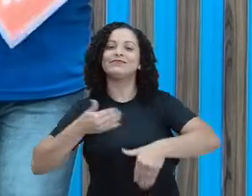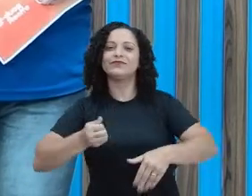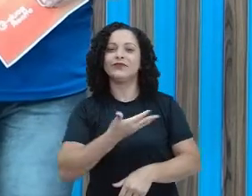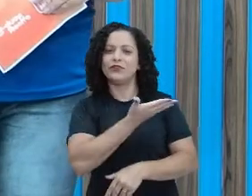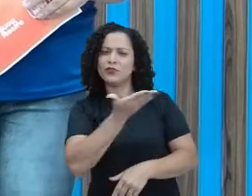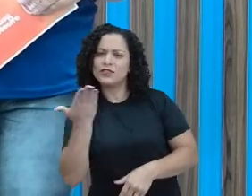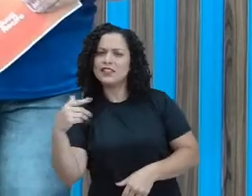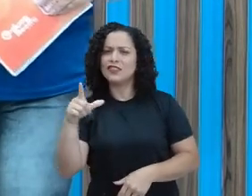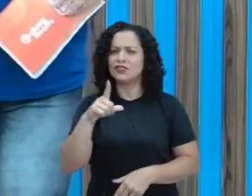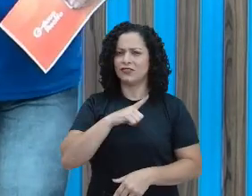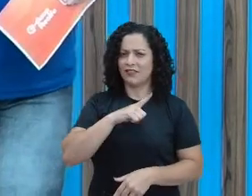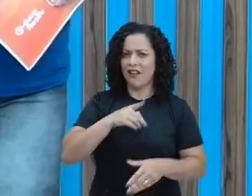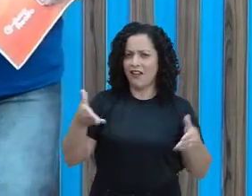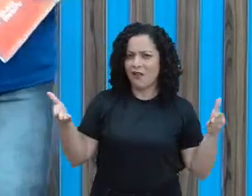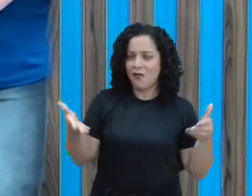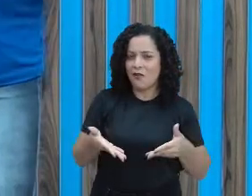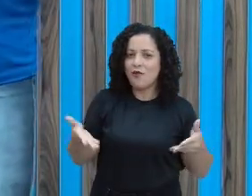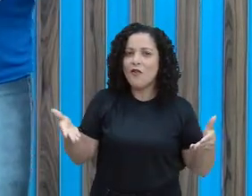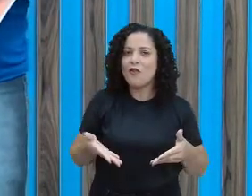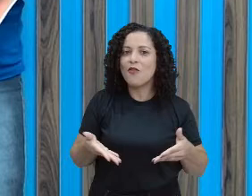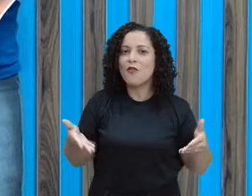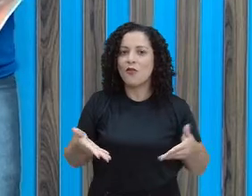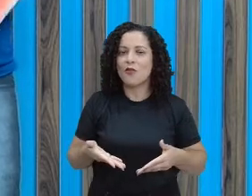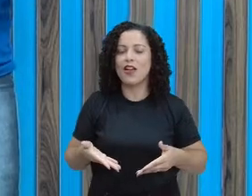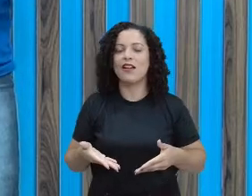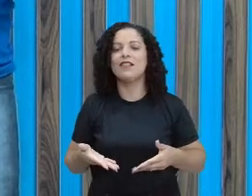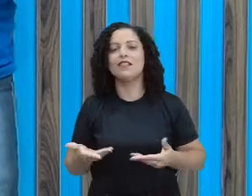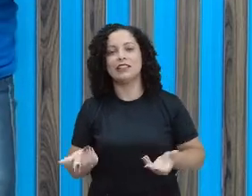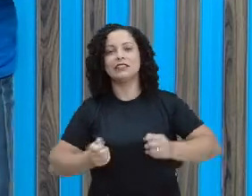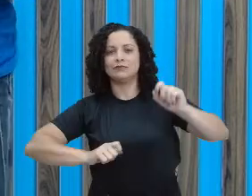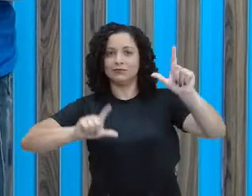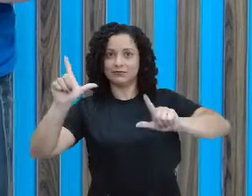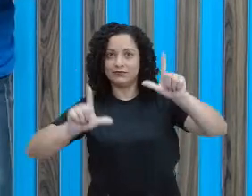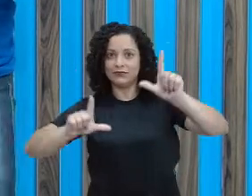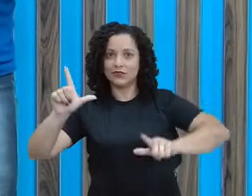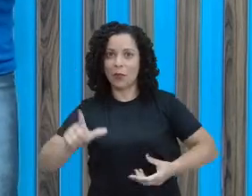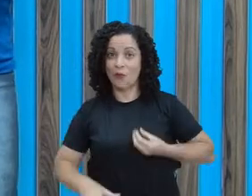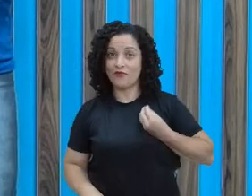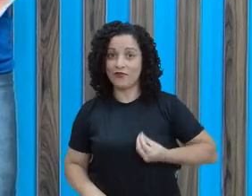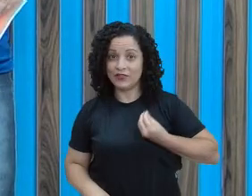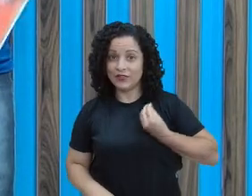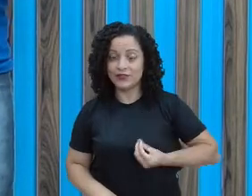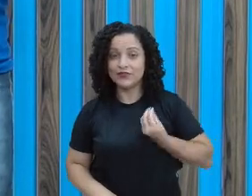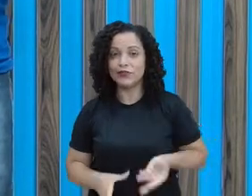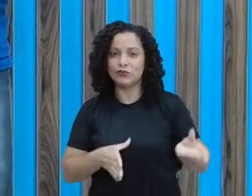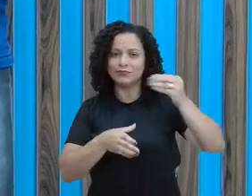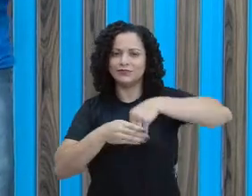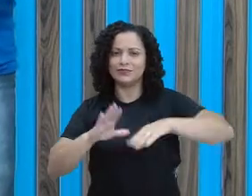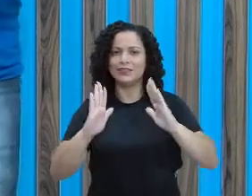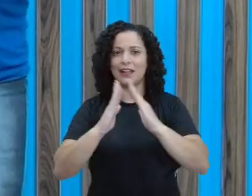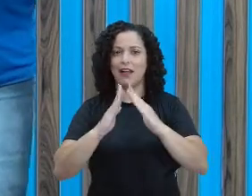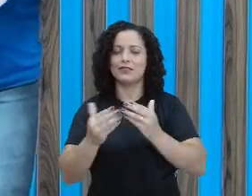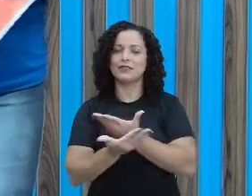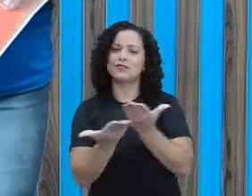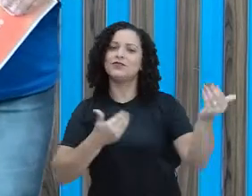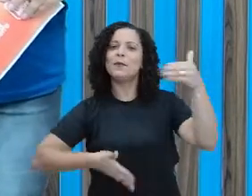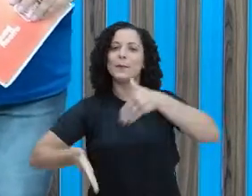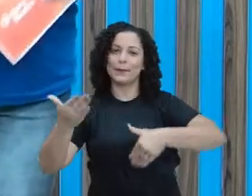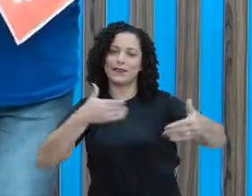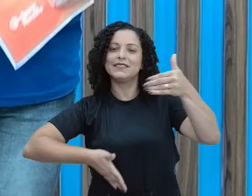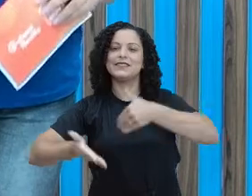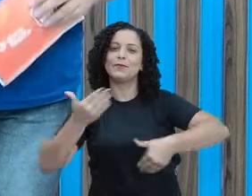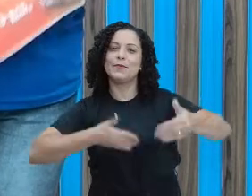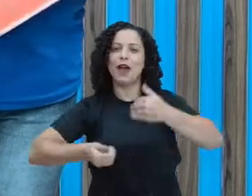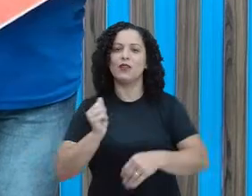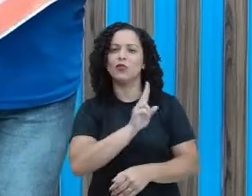que estão, né, agora nesse horário aqui do ao vivo, em casa, participe. Coloquem aí